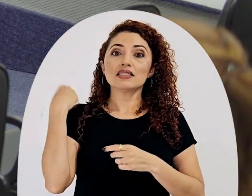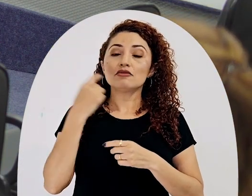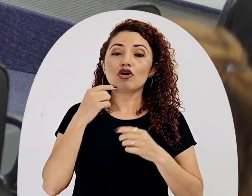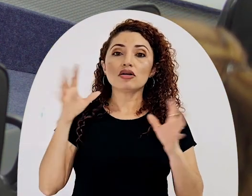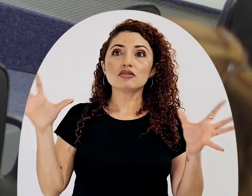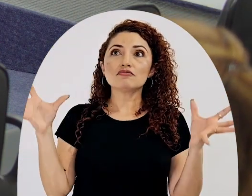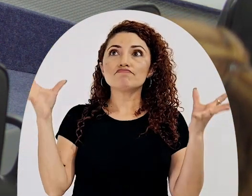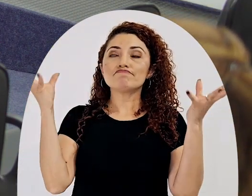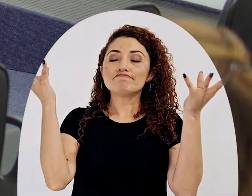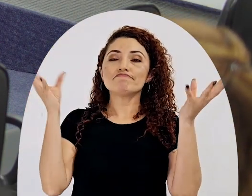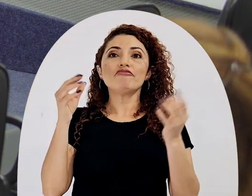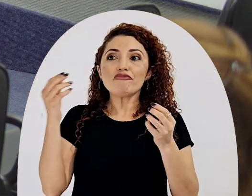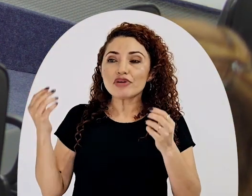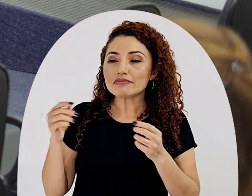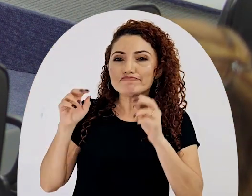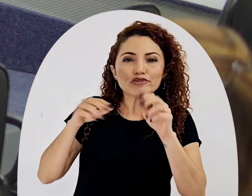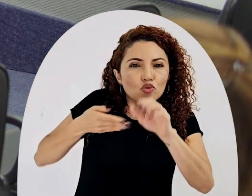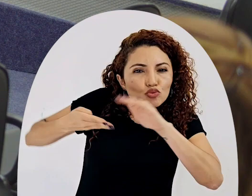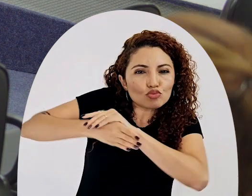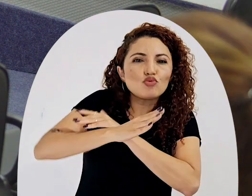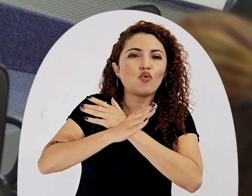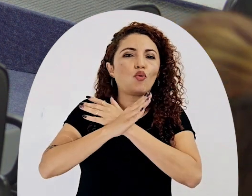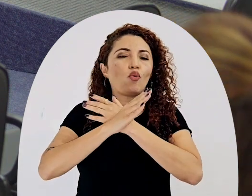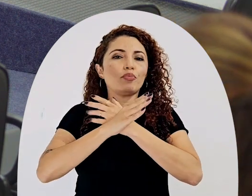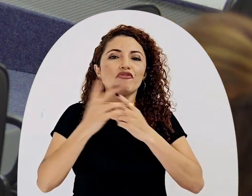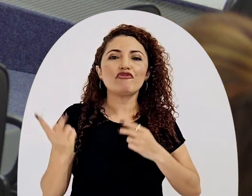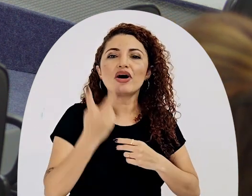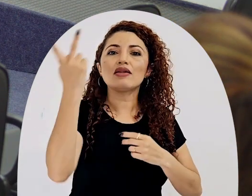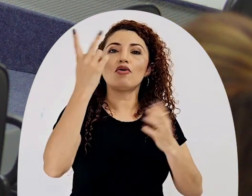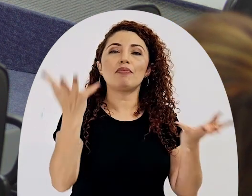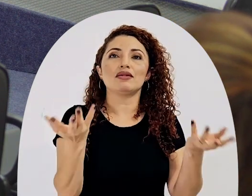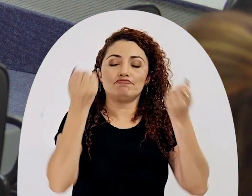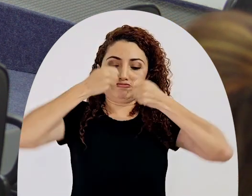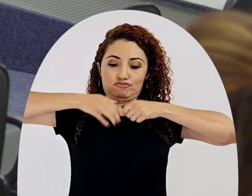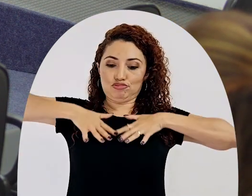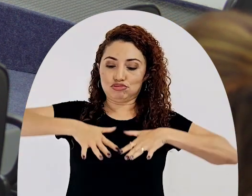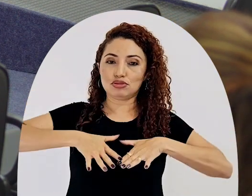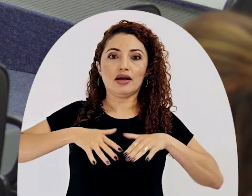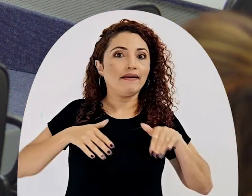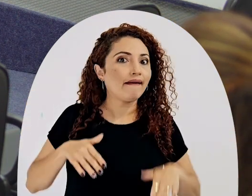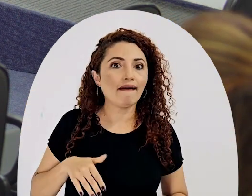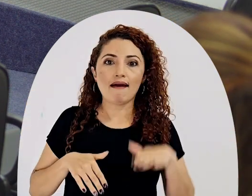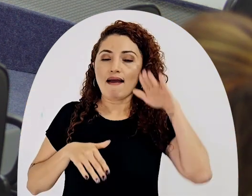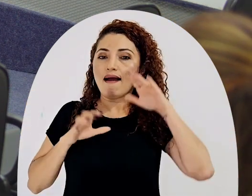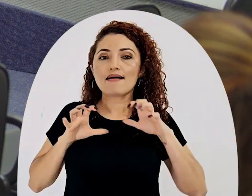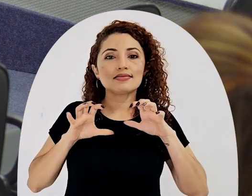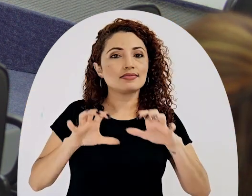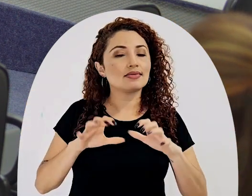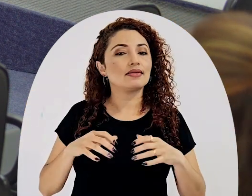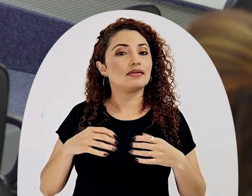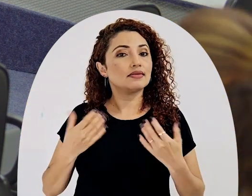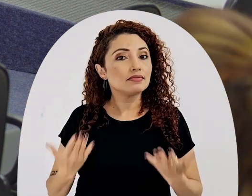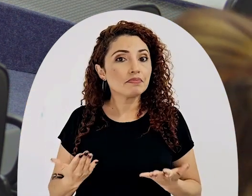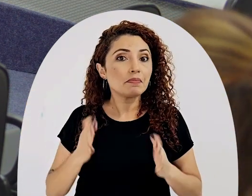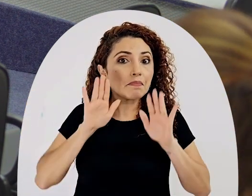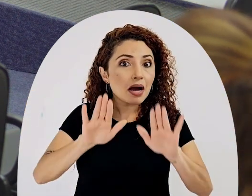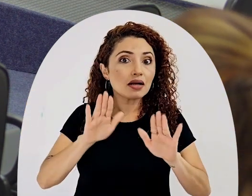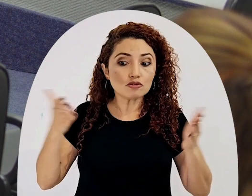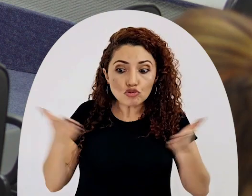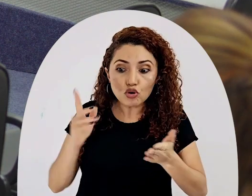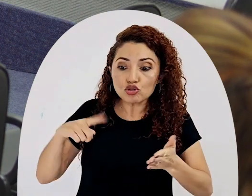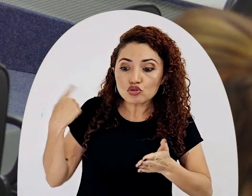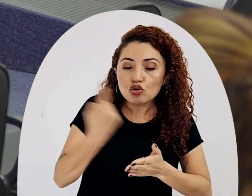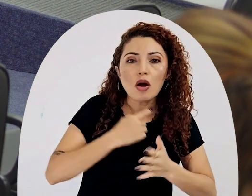a sociedade já estava pronta, mas que nós estamos também nesse movimento de transformação. E aqui eu falo